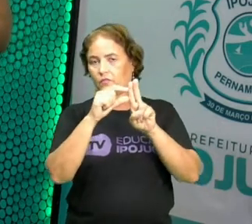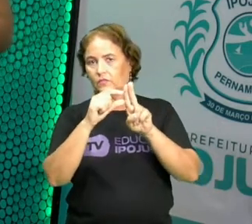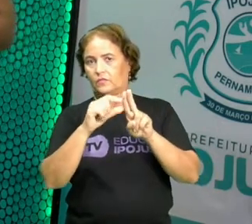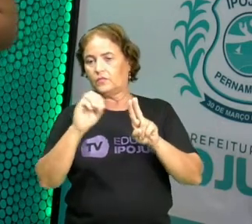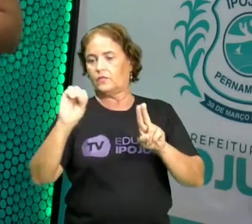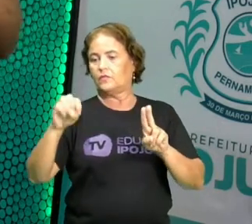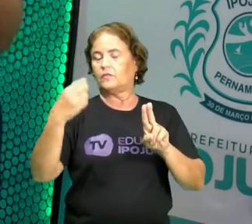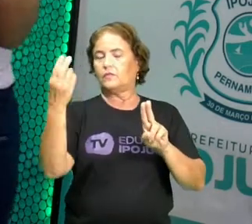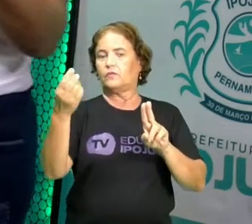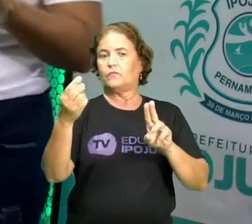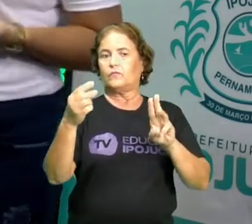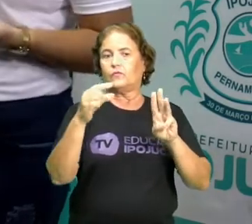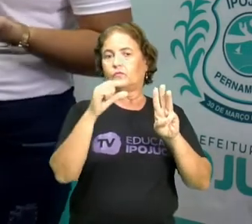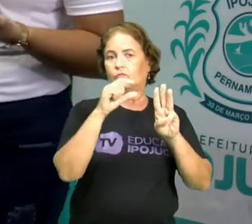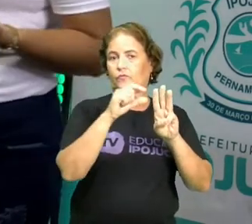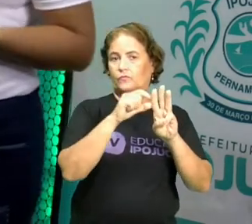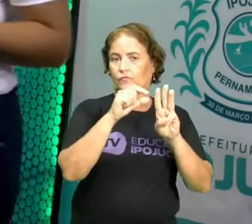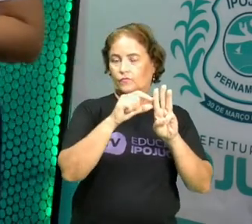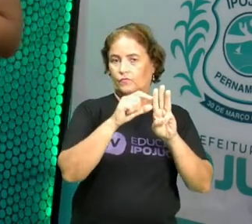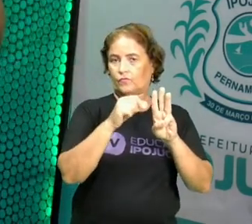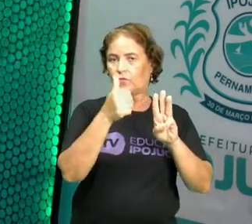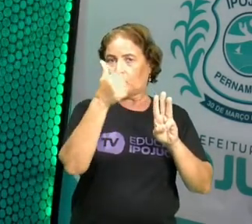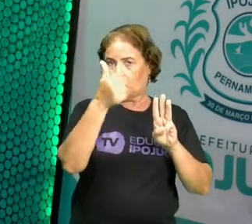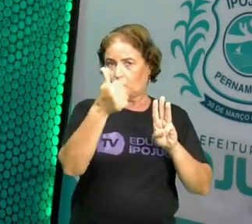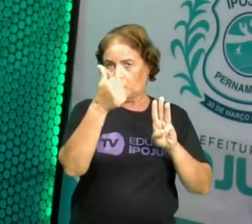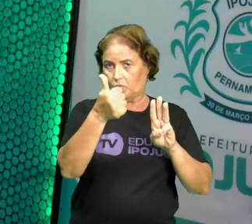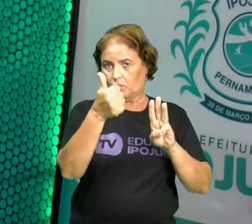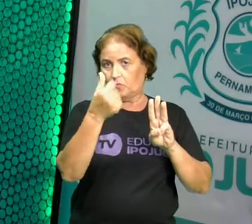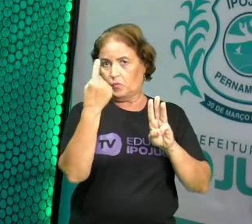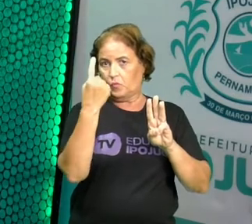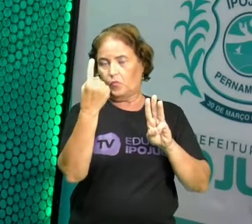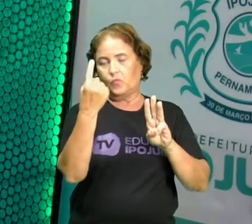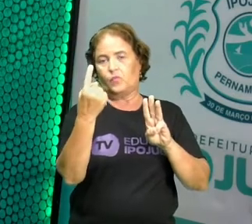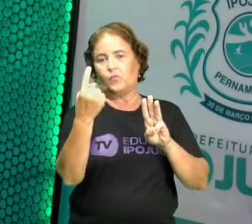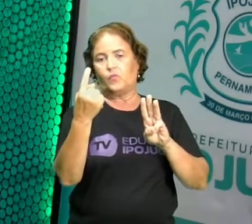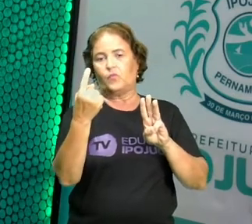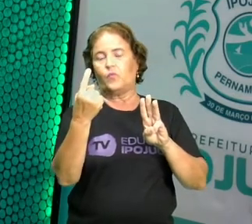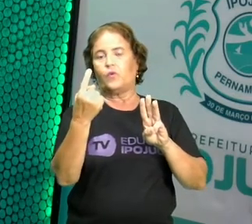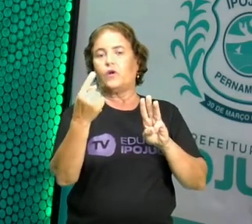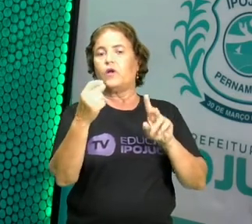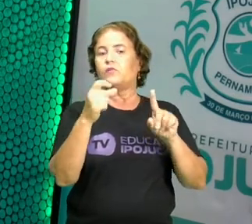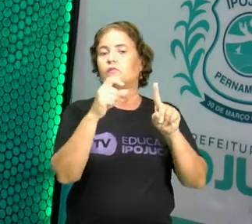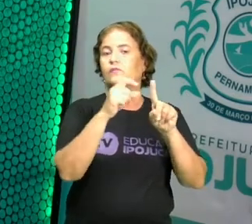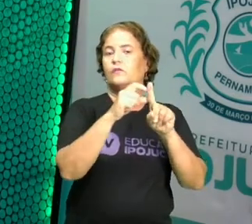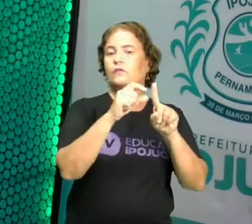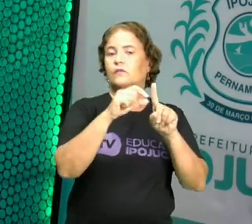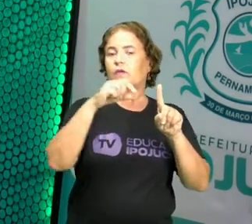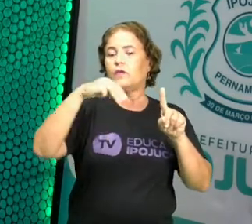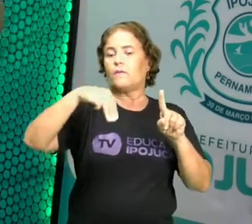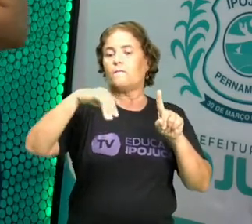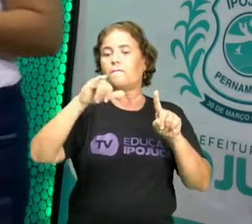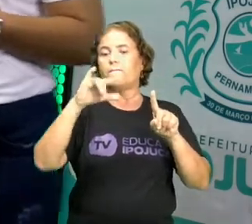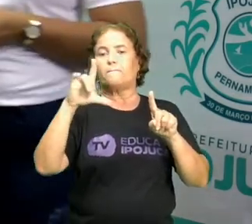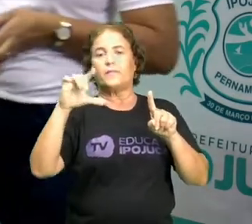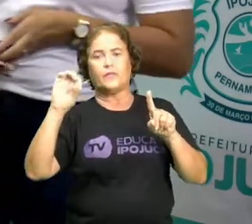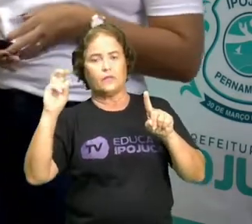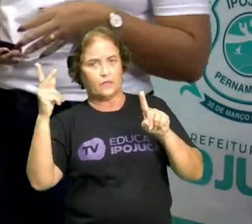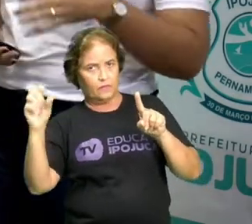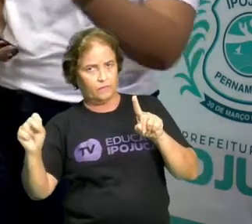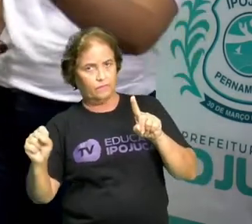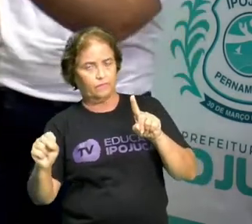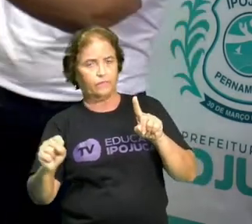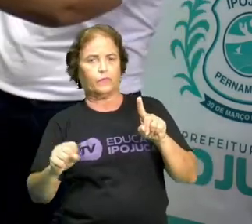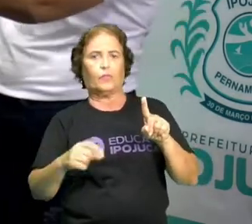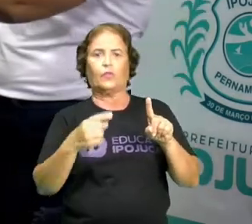ter uma dezena de milhar. Aqui a gente vai ter 100 dezenas de milhar, 10 dezenas de milhar e aqui uma. Então a gente vai